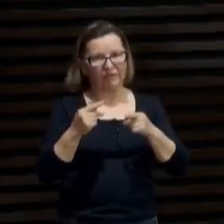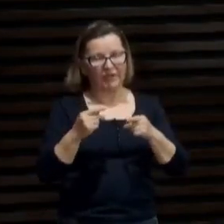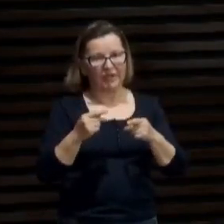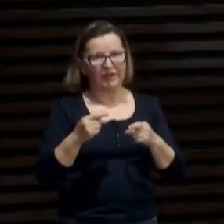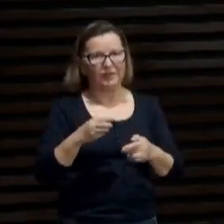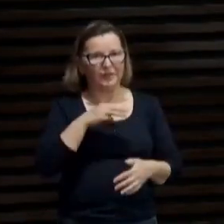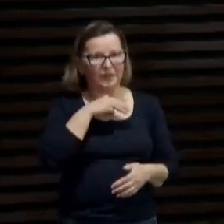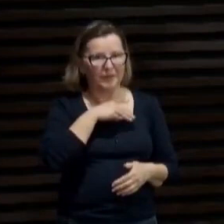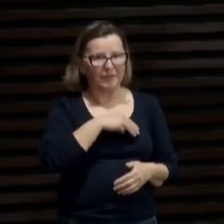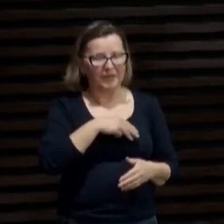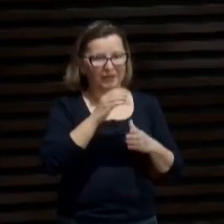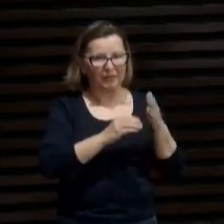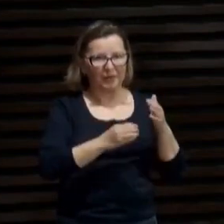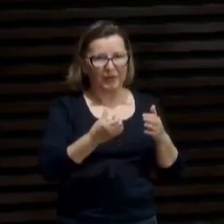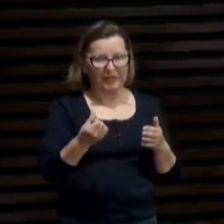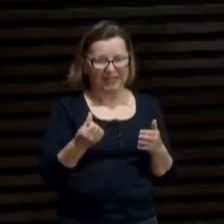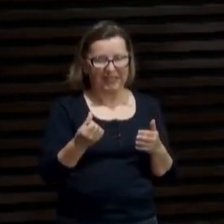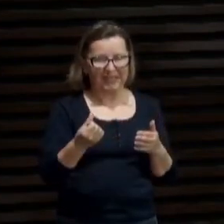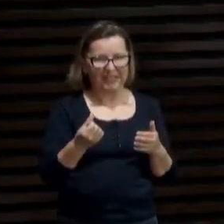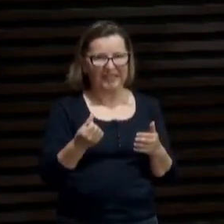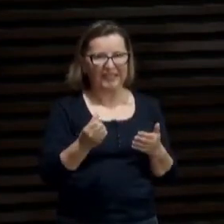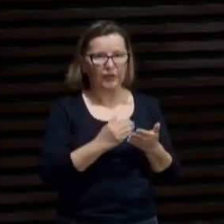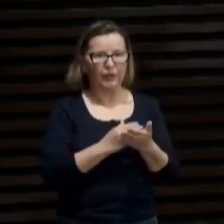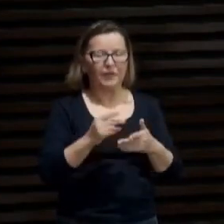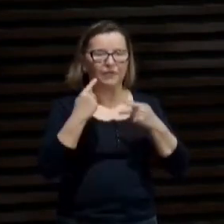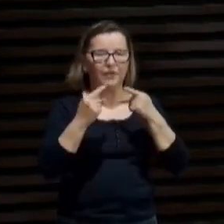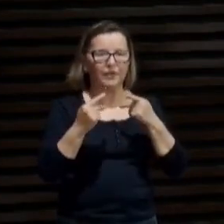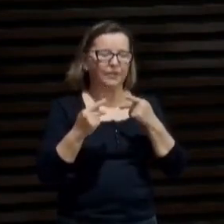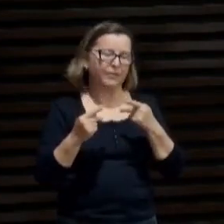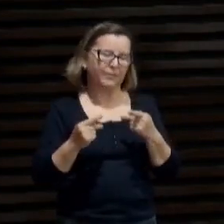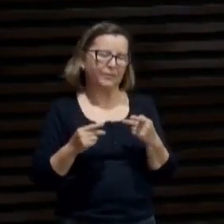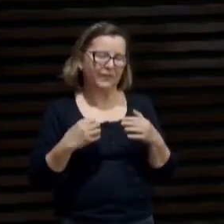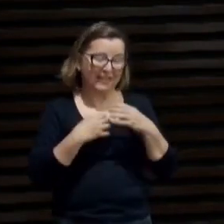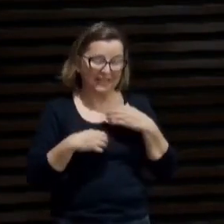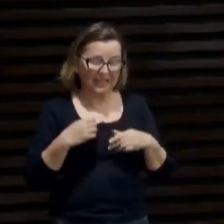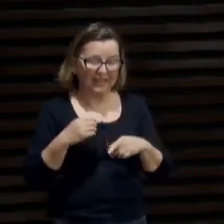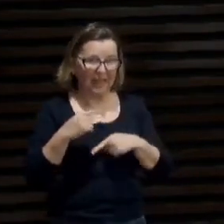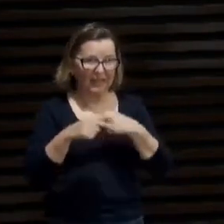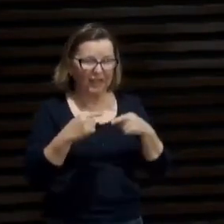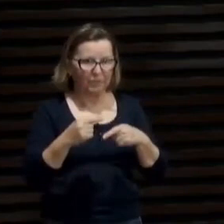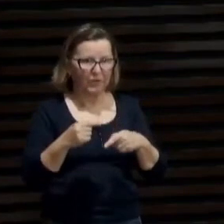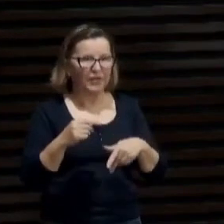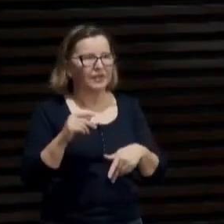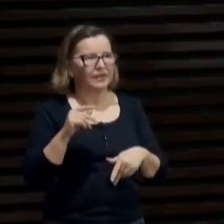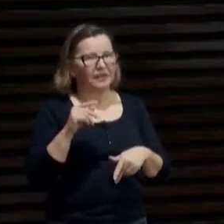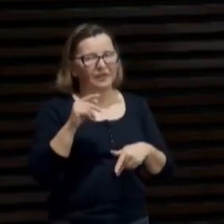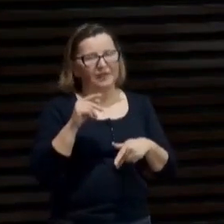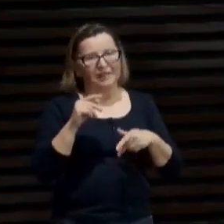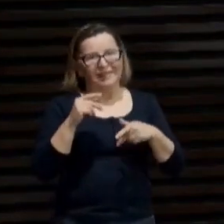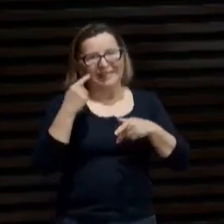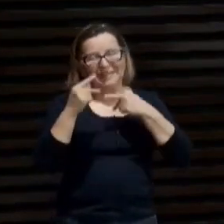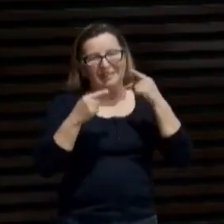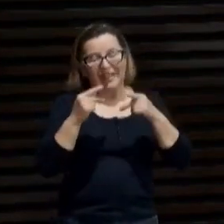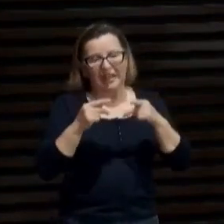porque não temos tempo. Mas ele começa falando da ansiedade e no final ele termina assim: homens de pequena fé. A ansiedade,